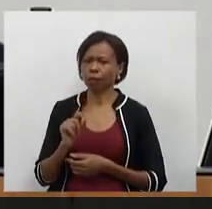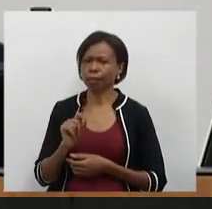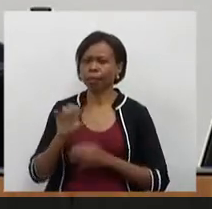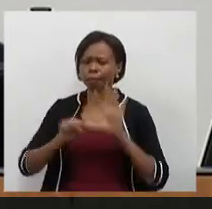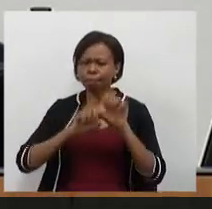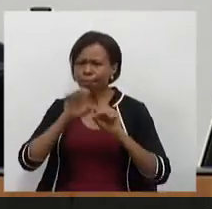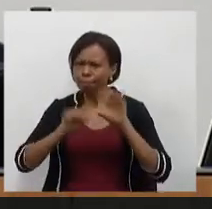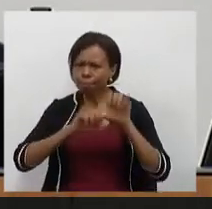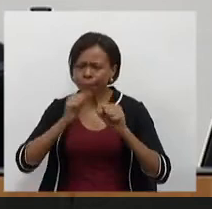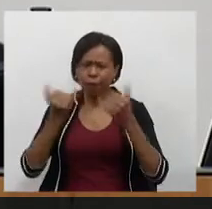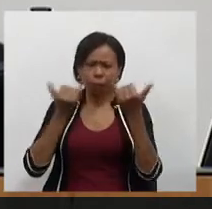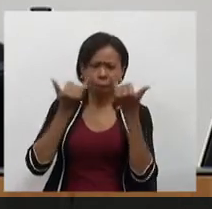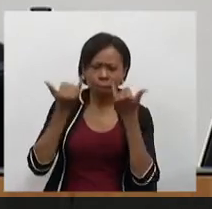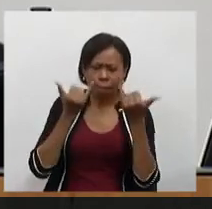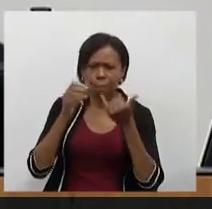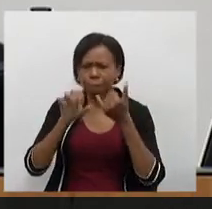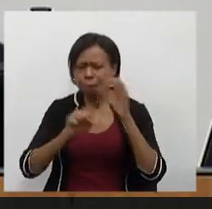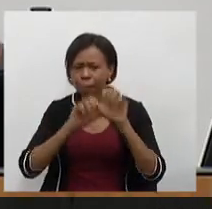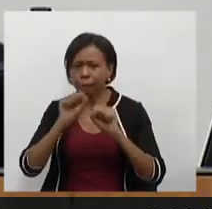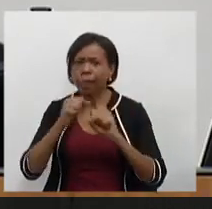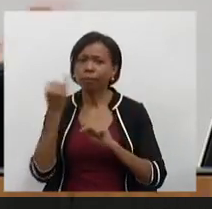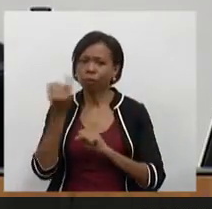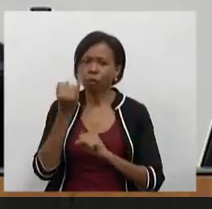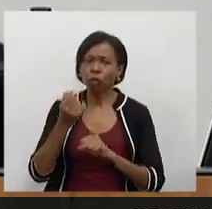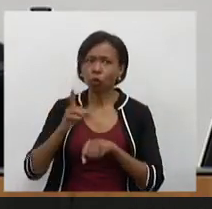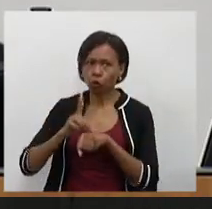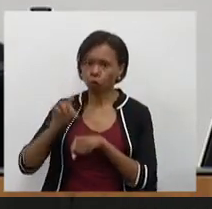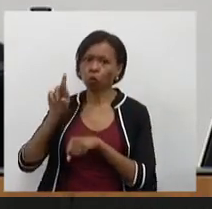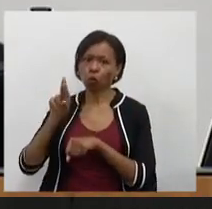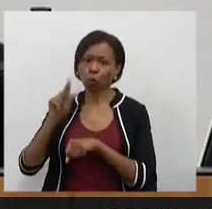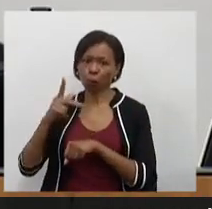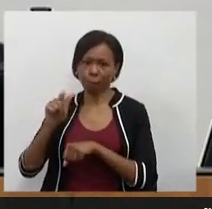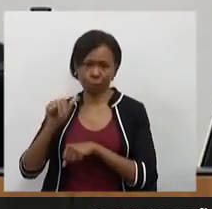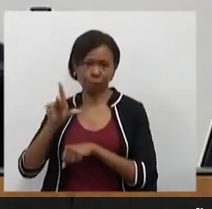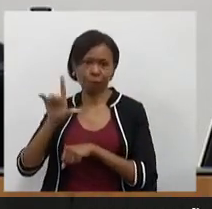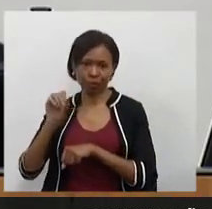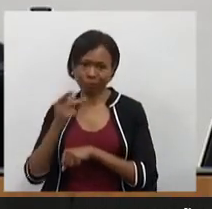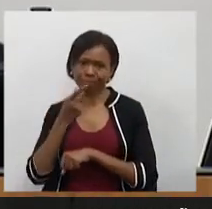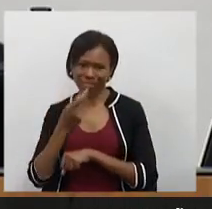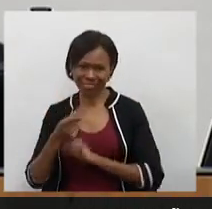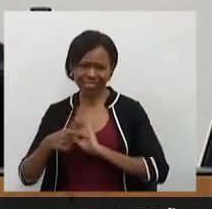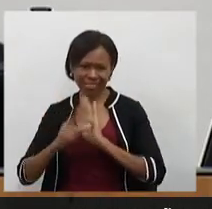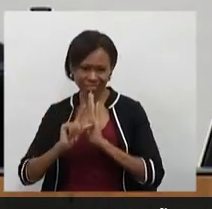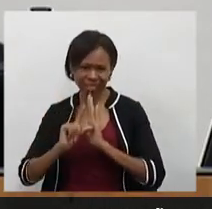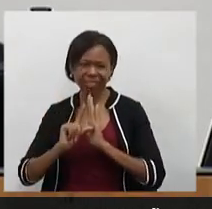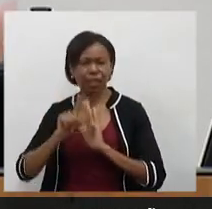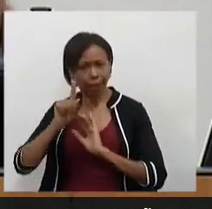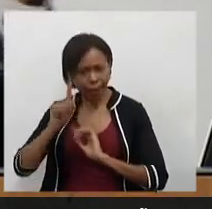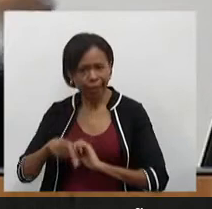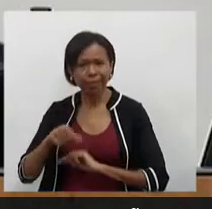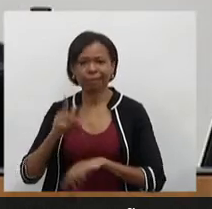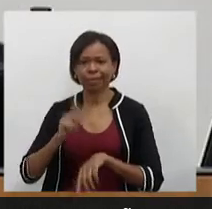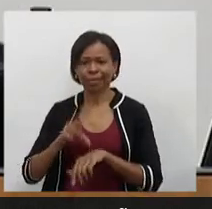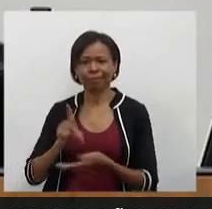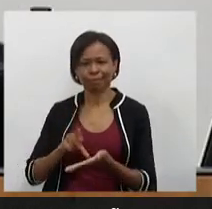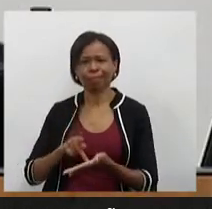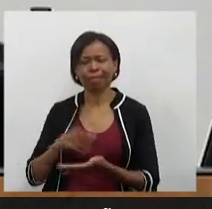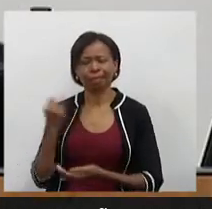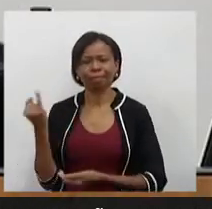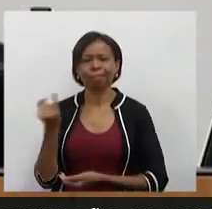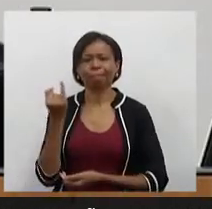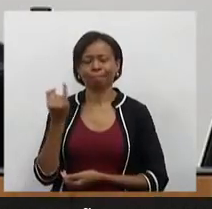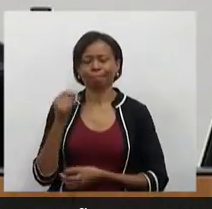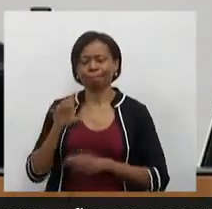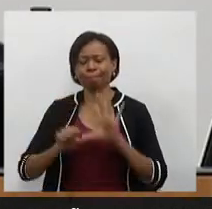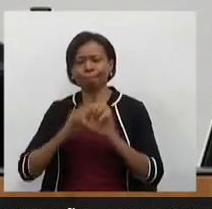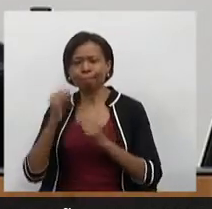é fundamental. Foi o deputado, doutor Paulo, que disse isso. A busca da informação é fundamental, uma vez que a gente fica muito